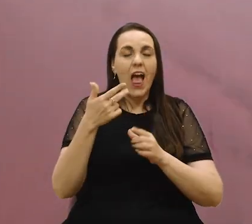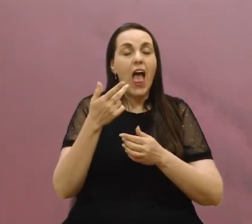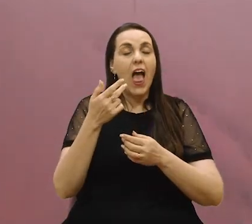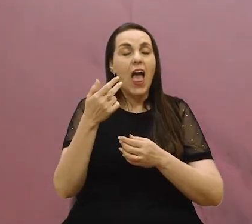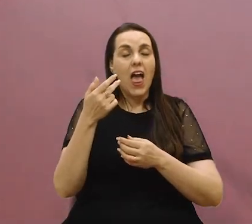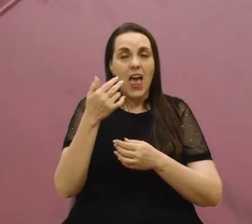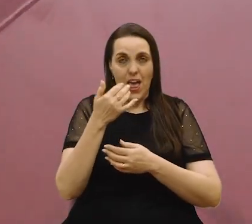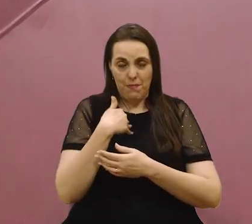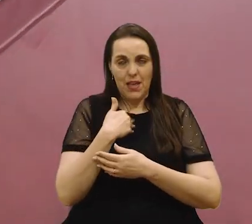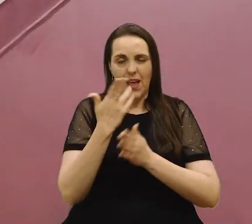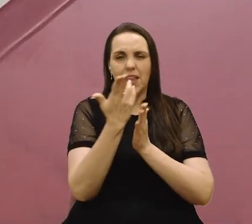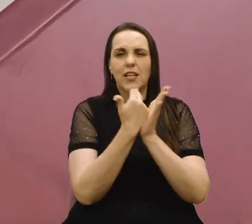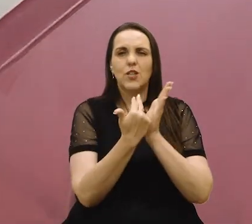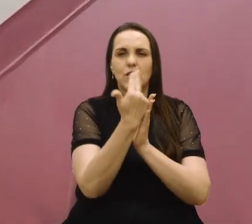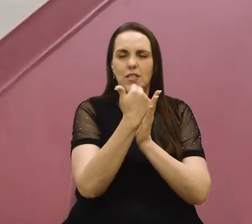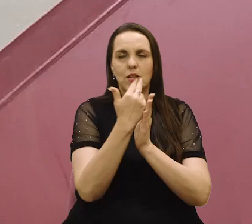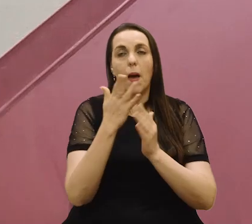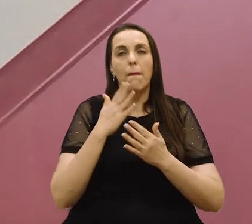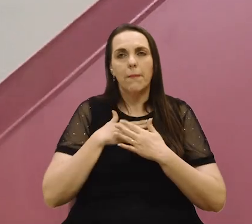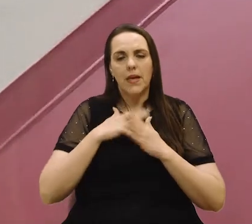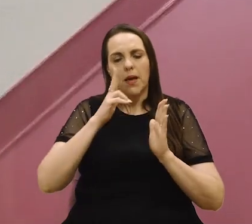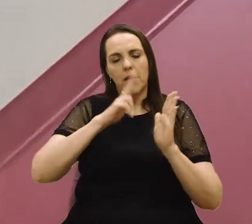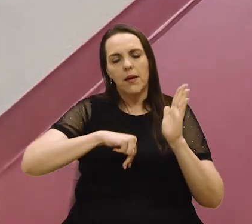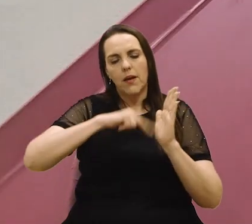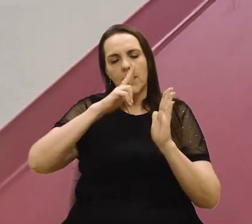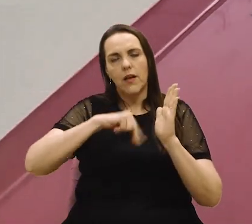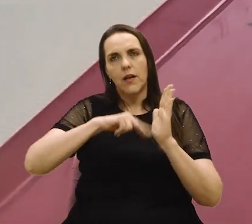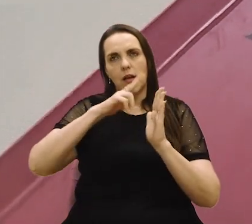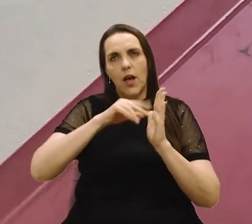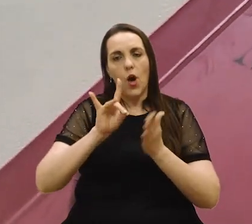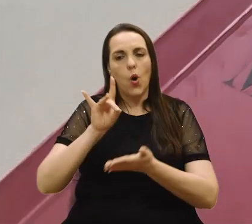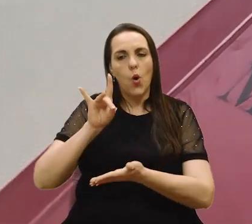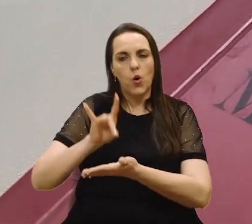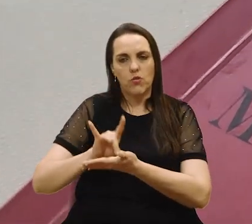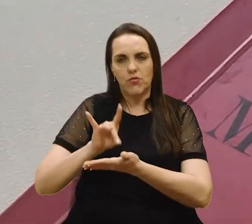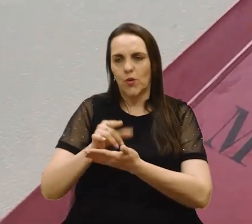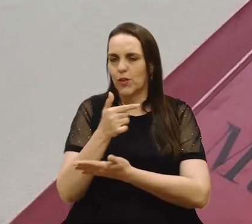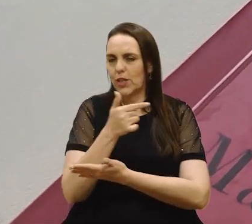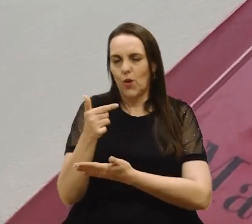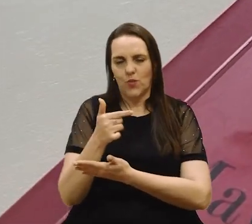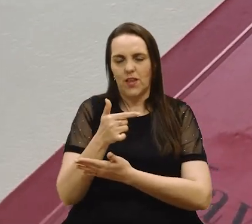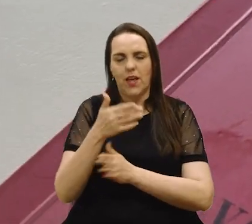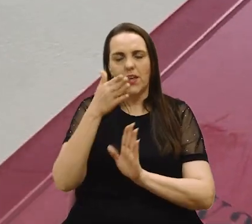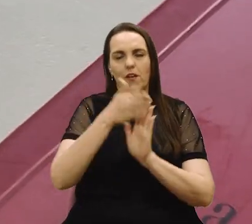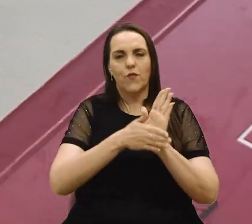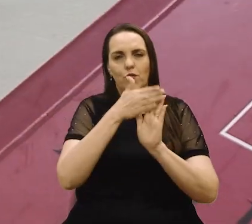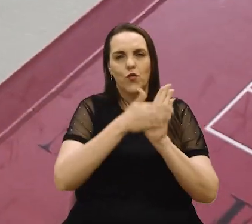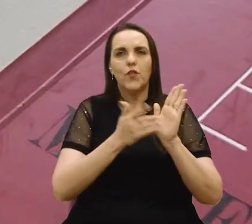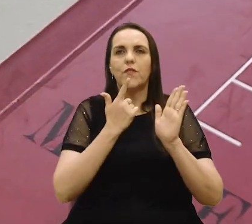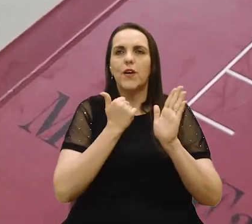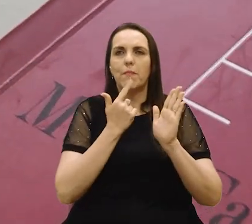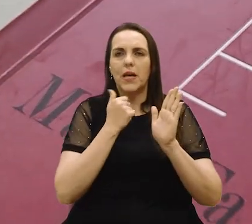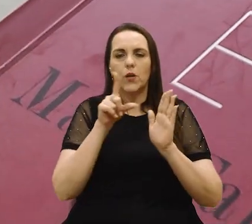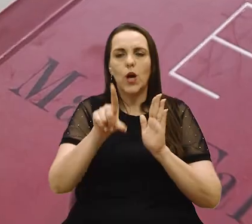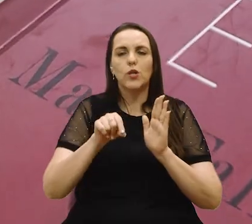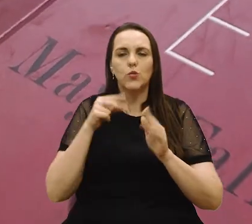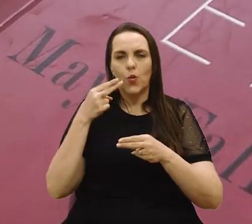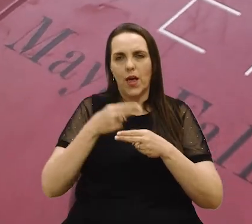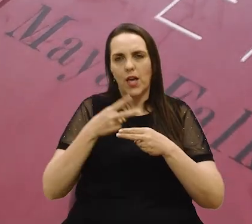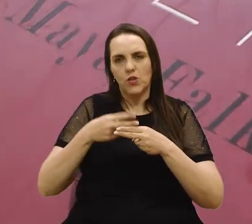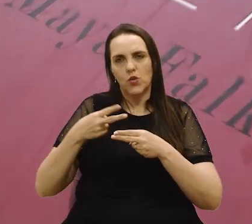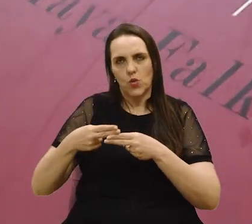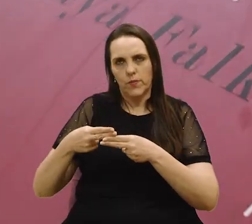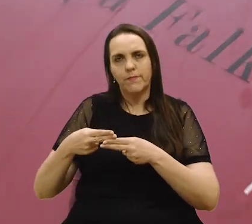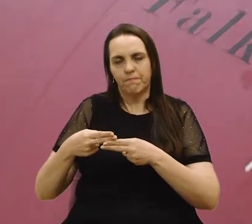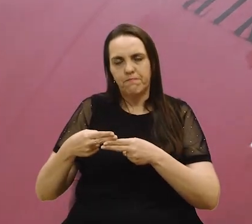minha. É a tua mesmo. É minha. Tá. É uma aquarela. Até a original não tem esse fundo vermelho. Isso aí foi uma escolha do